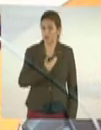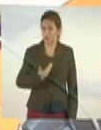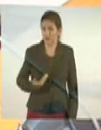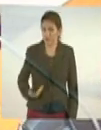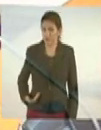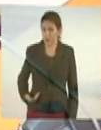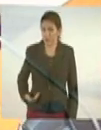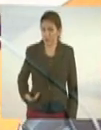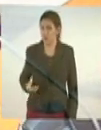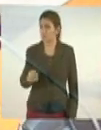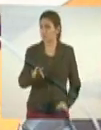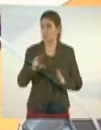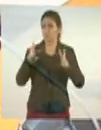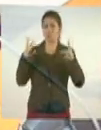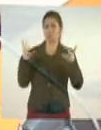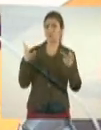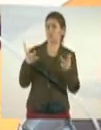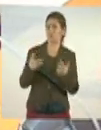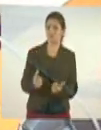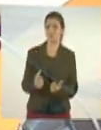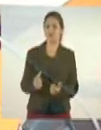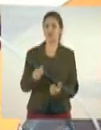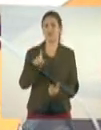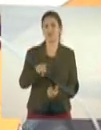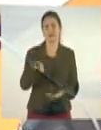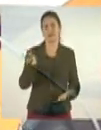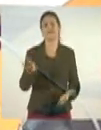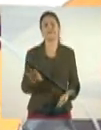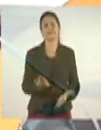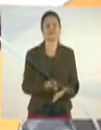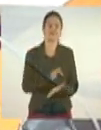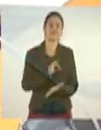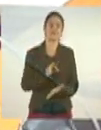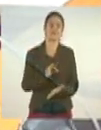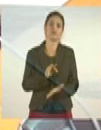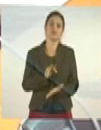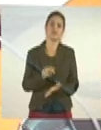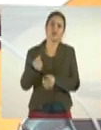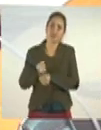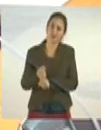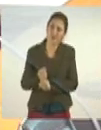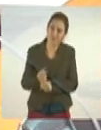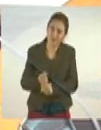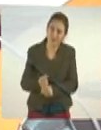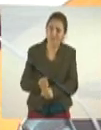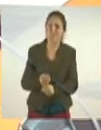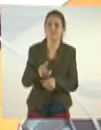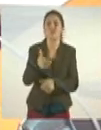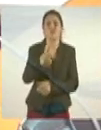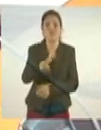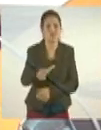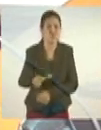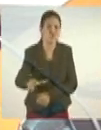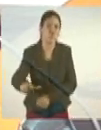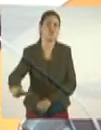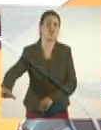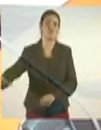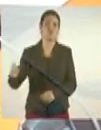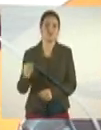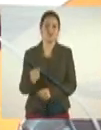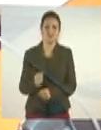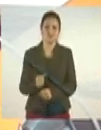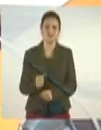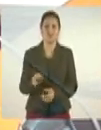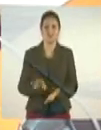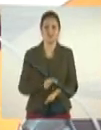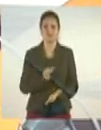contratados é humanamente impossível porque isso sempre haverá os critérios é que devem ser melhor avaliados mas a